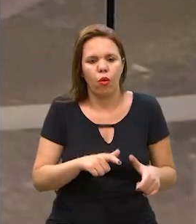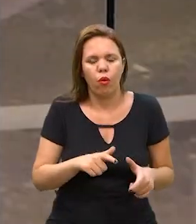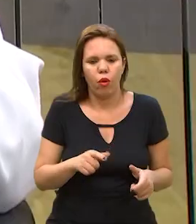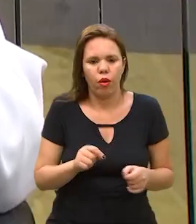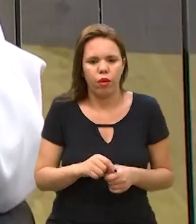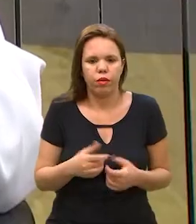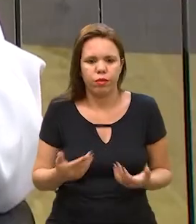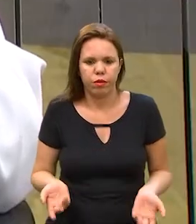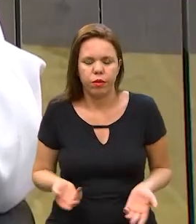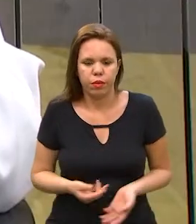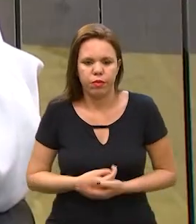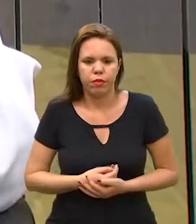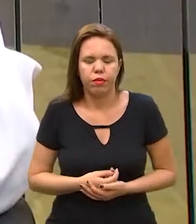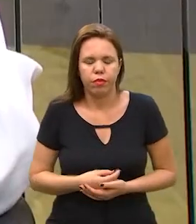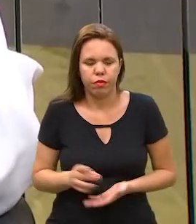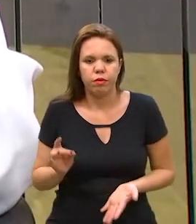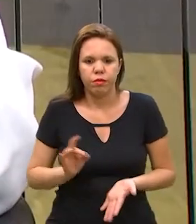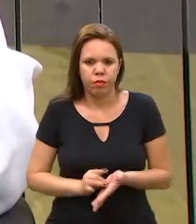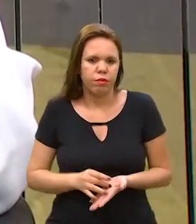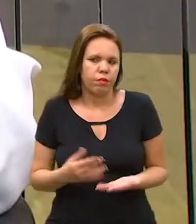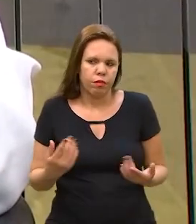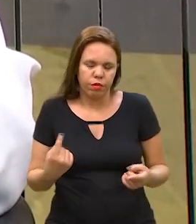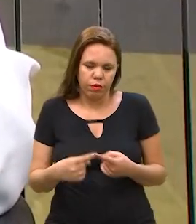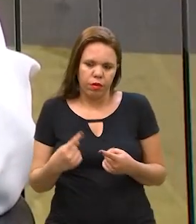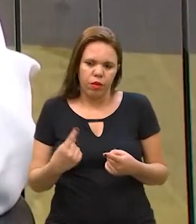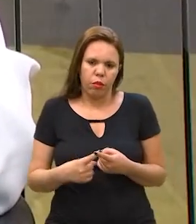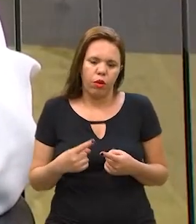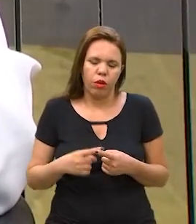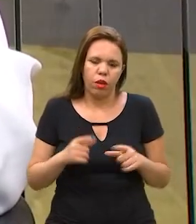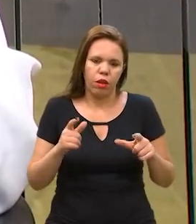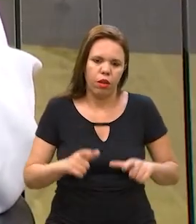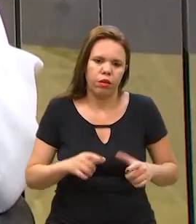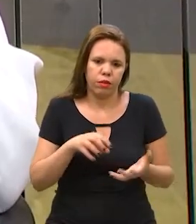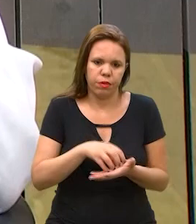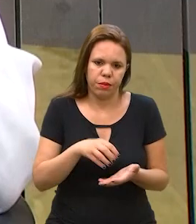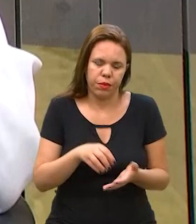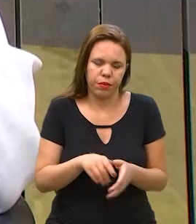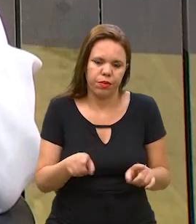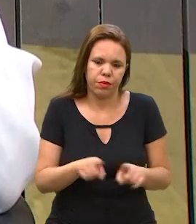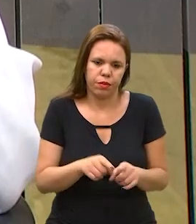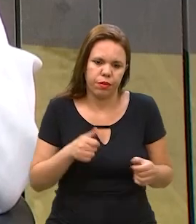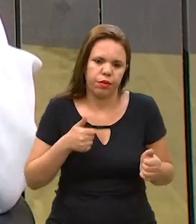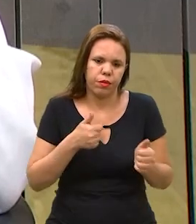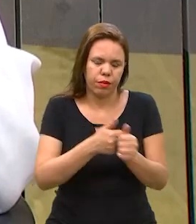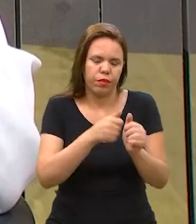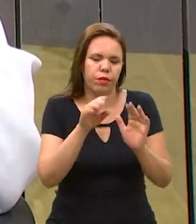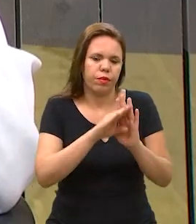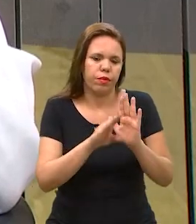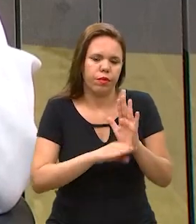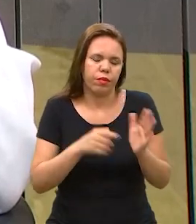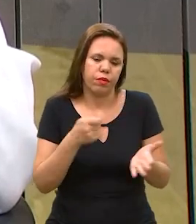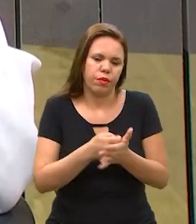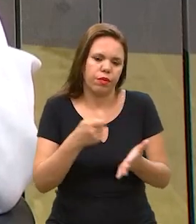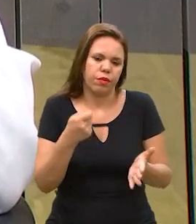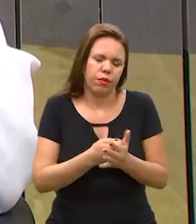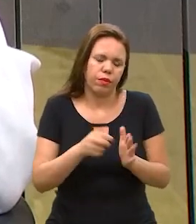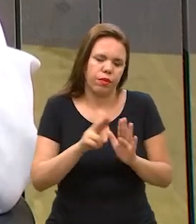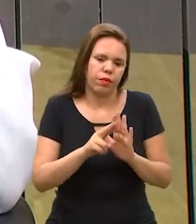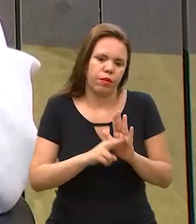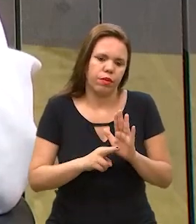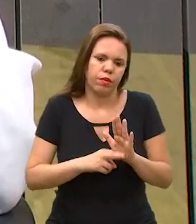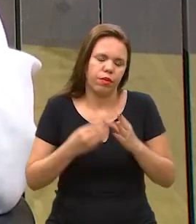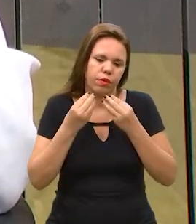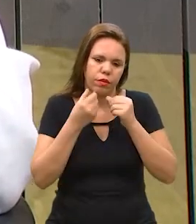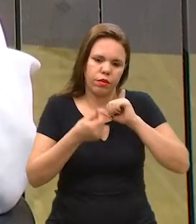confiança. Isso, exatamente. Por quê? Porque esses laboratórios, além deles seguirem um programa rígido de normas de